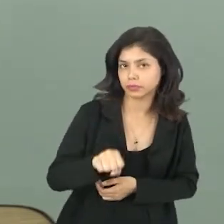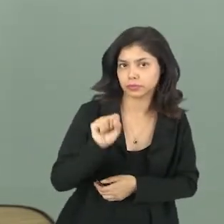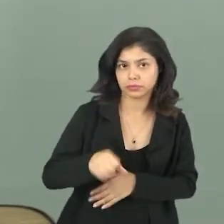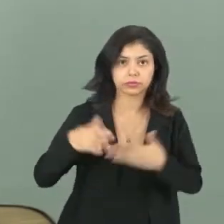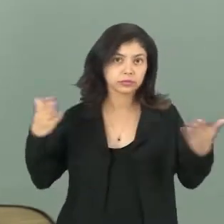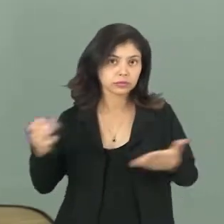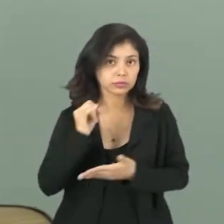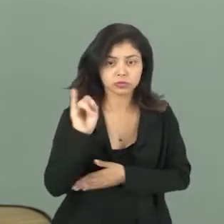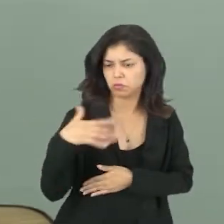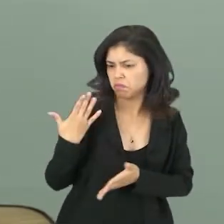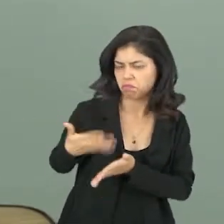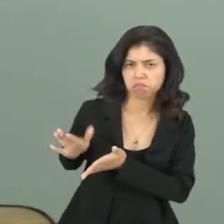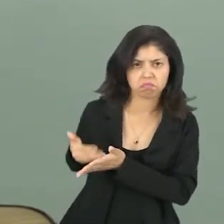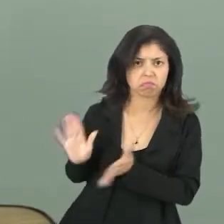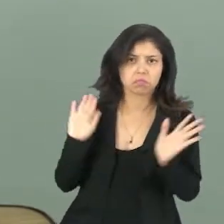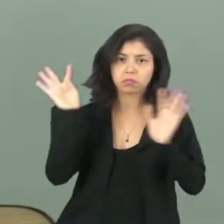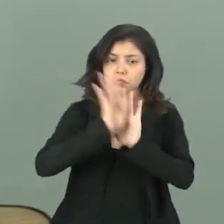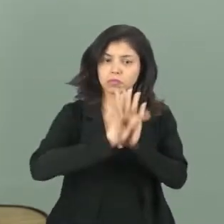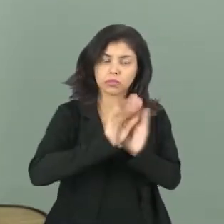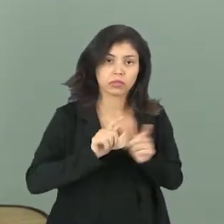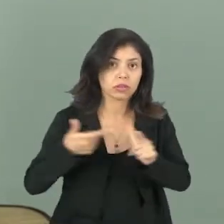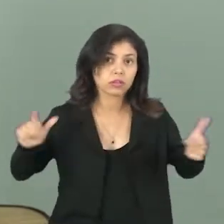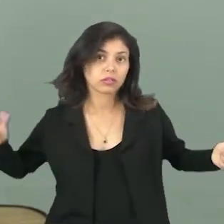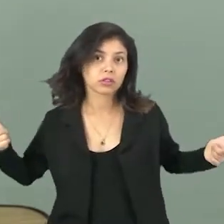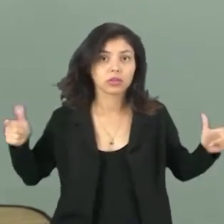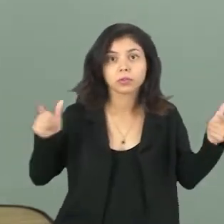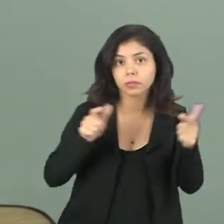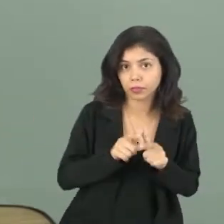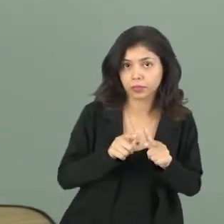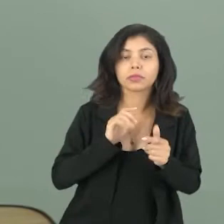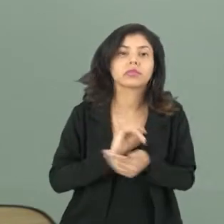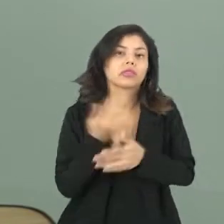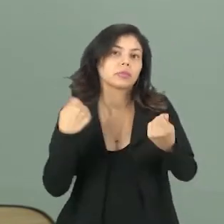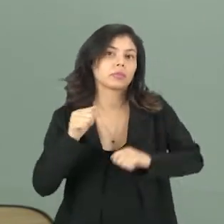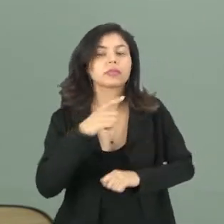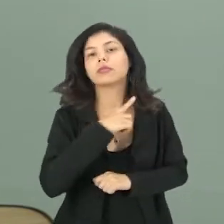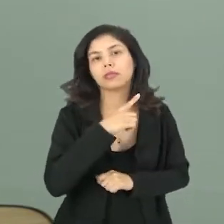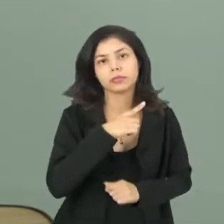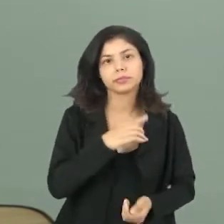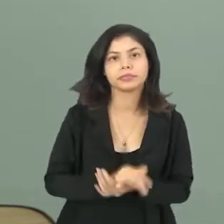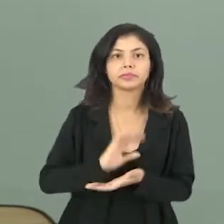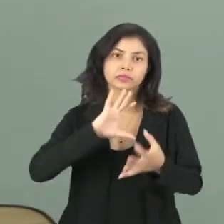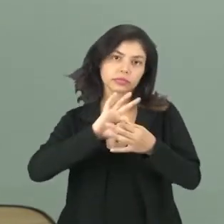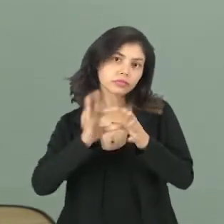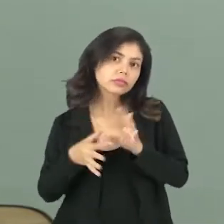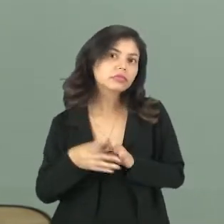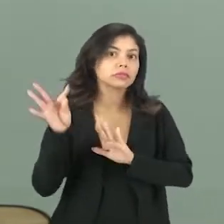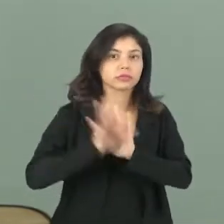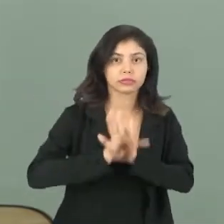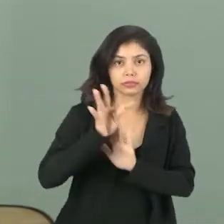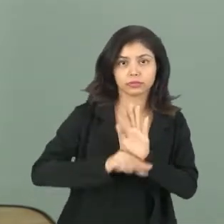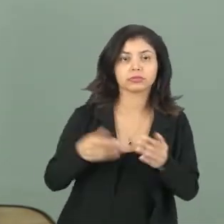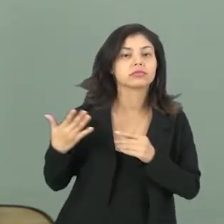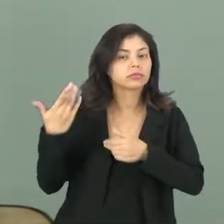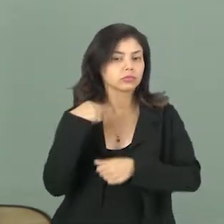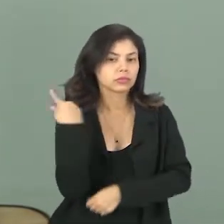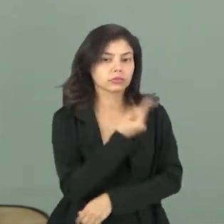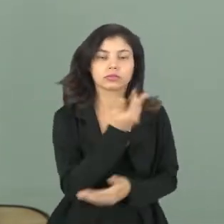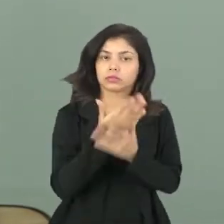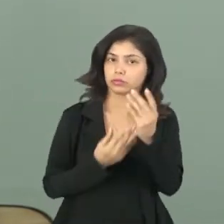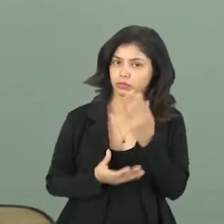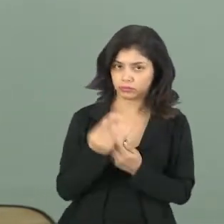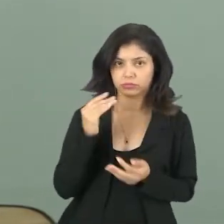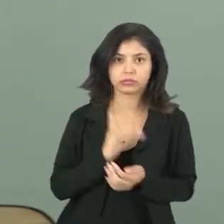não importa se um texto curto ou se um texto longo é necessário que ao estarmos contexto de posse em nossas mãos